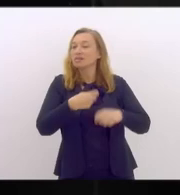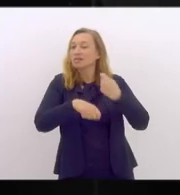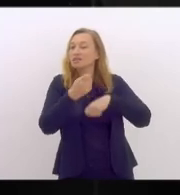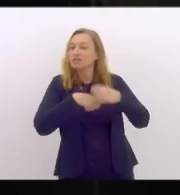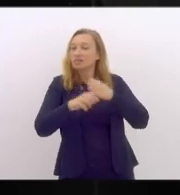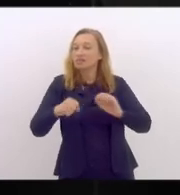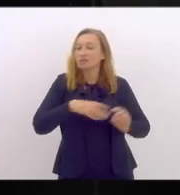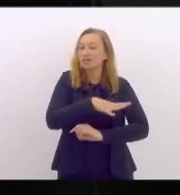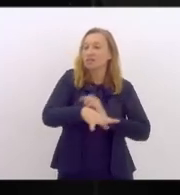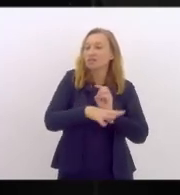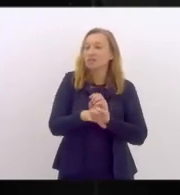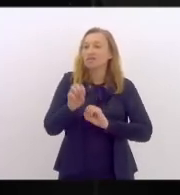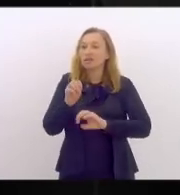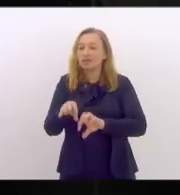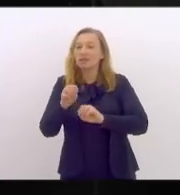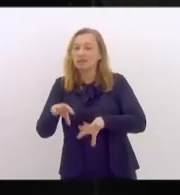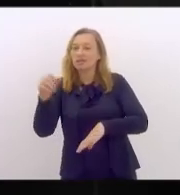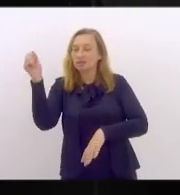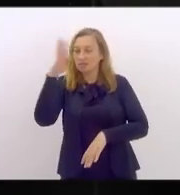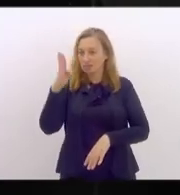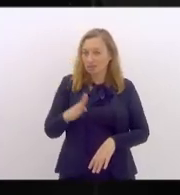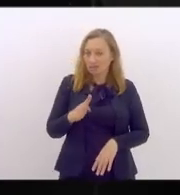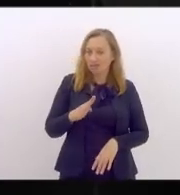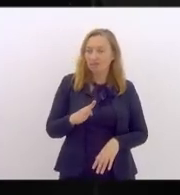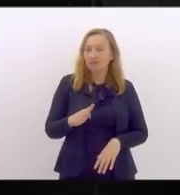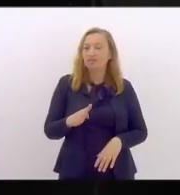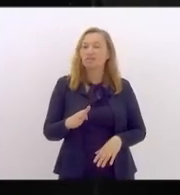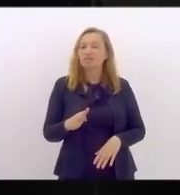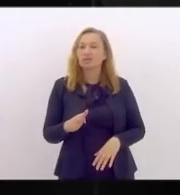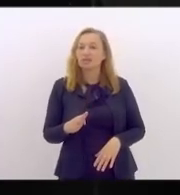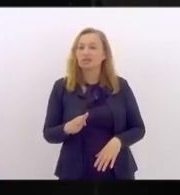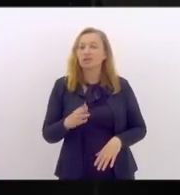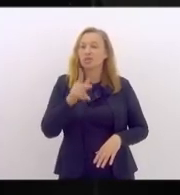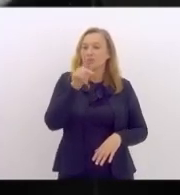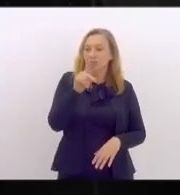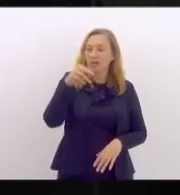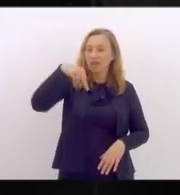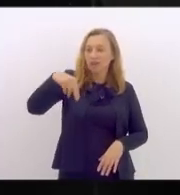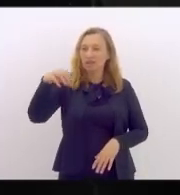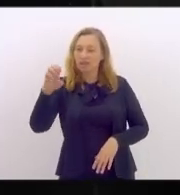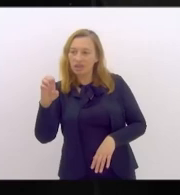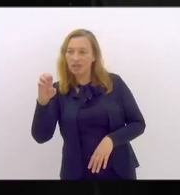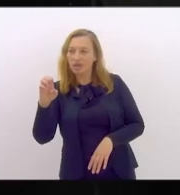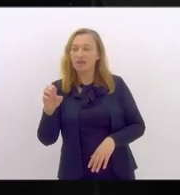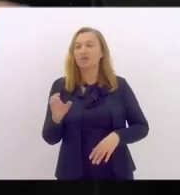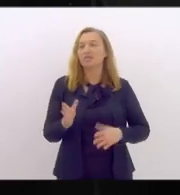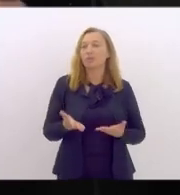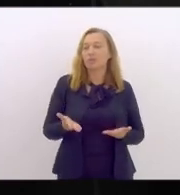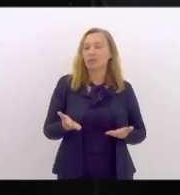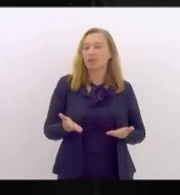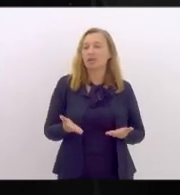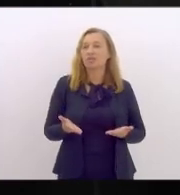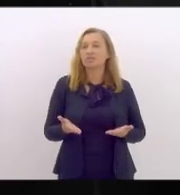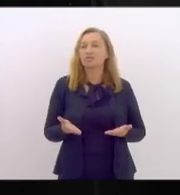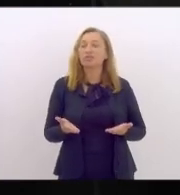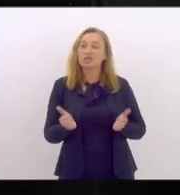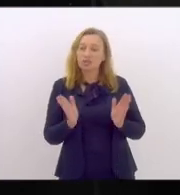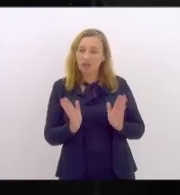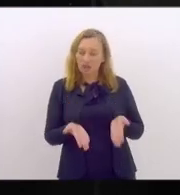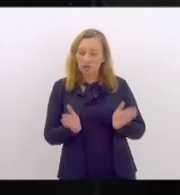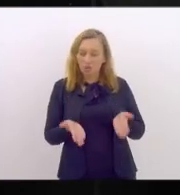ter um plano estratégico também para Educação Nacional e esse plano estratégico é o pnl é o plano nacional de educação esse atual está perdido